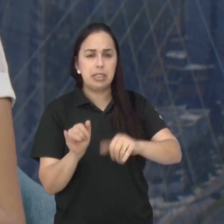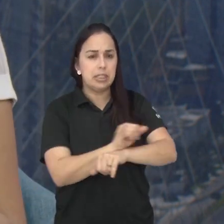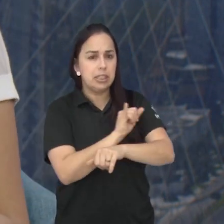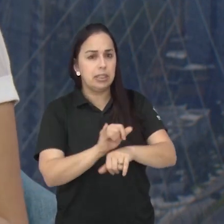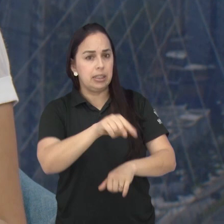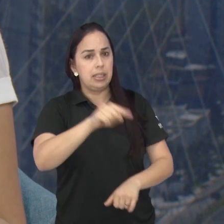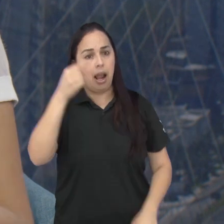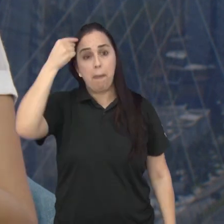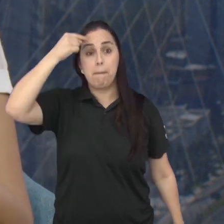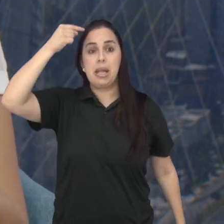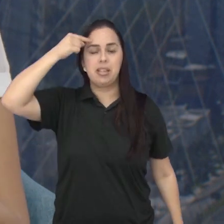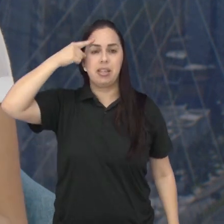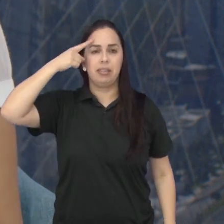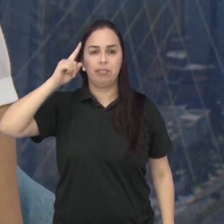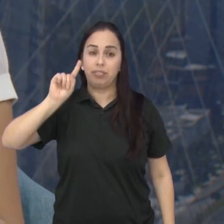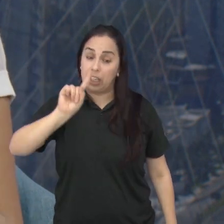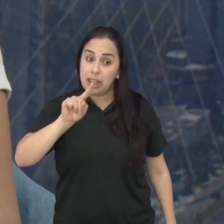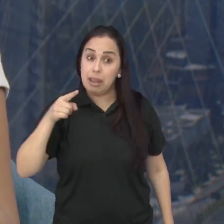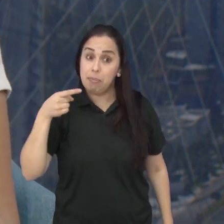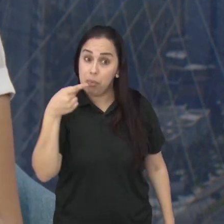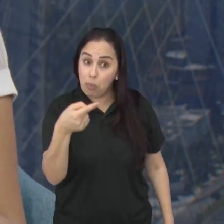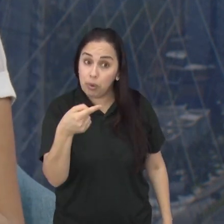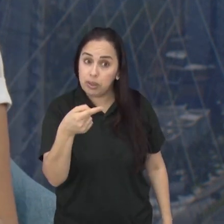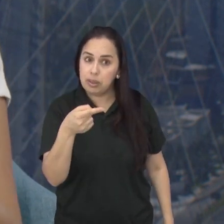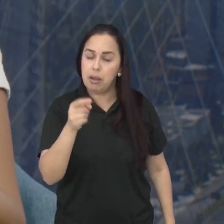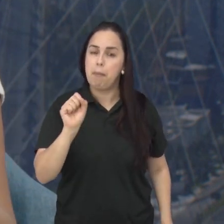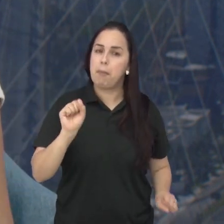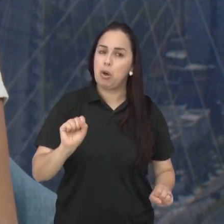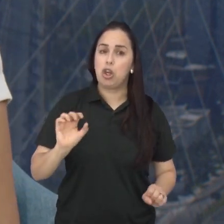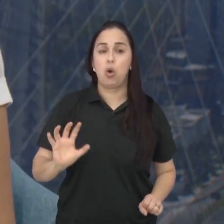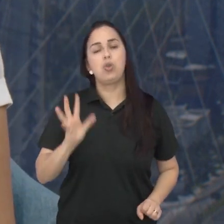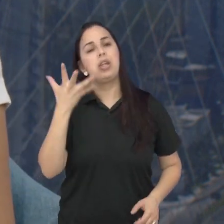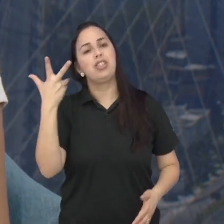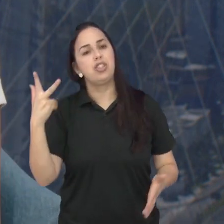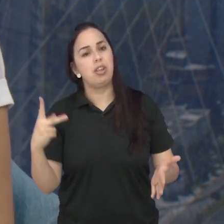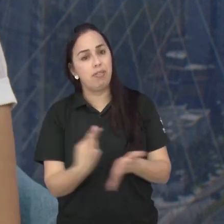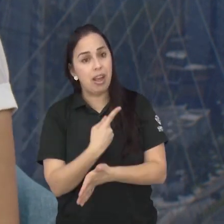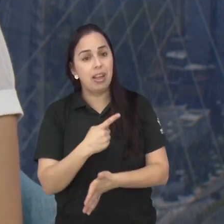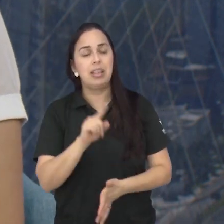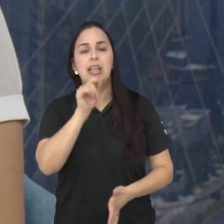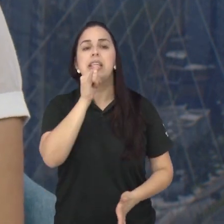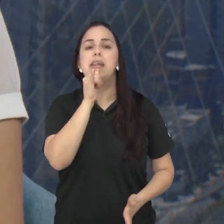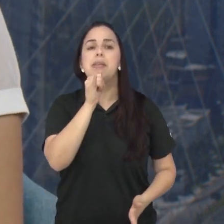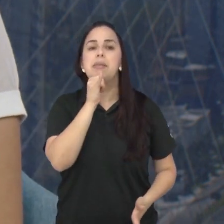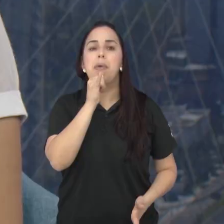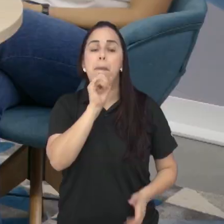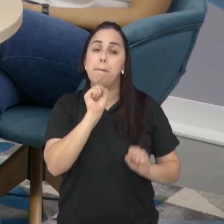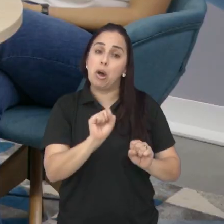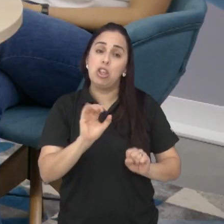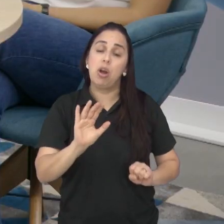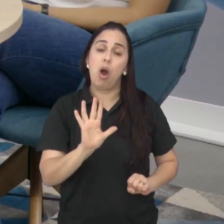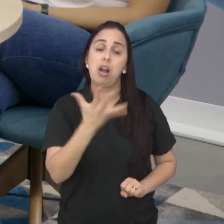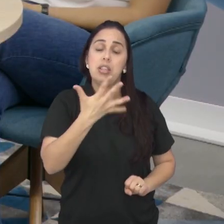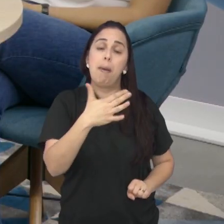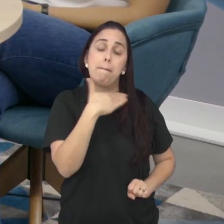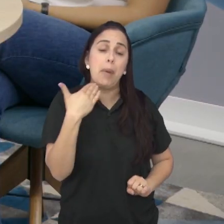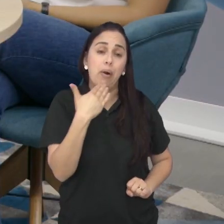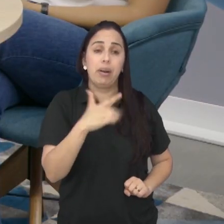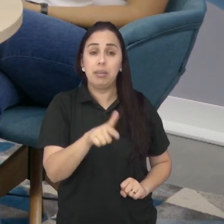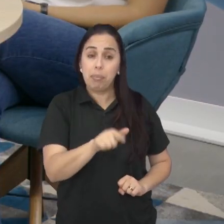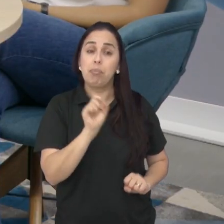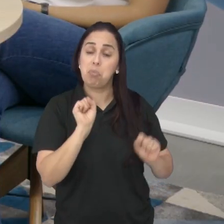ela pense, olha, da próxima vez, né, pode ser diferente, você pode morrer, né?